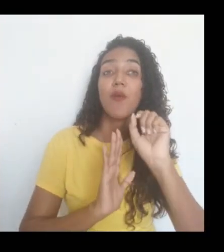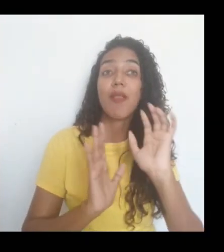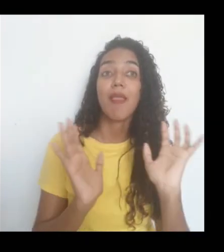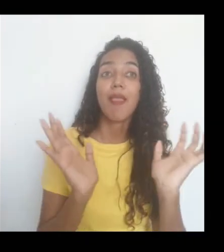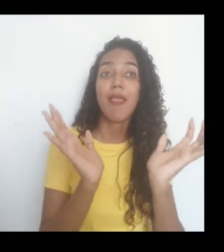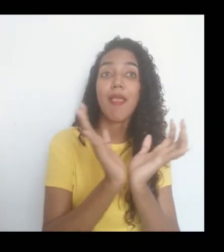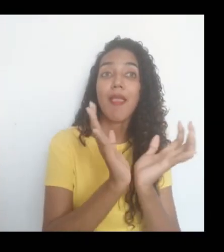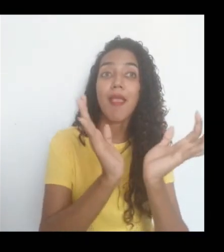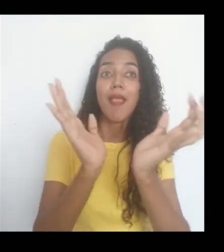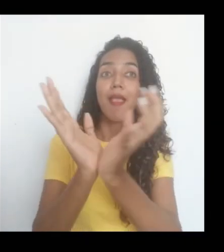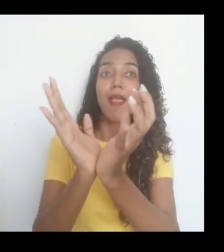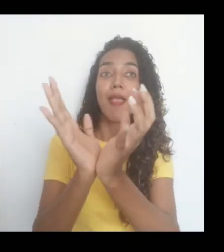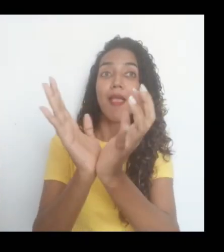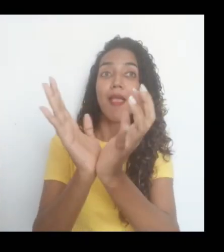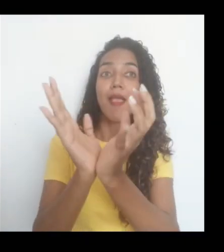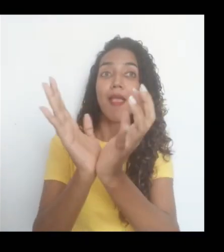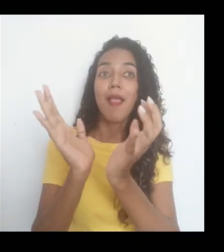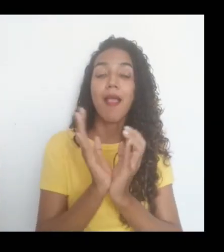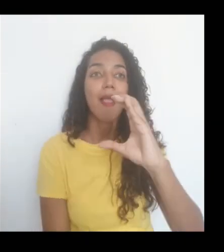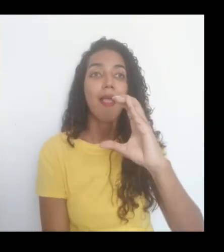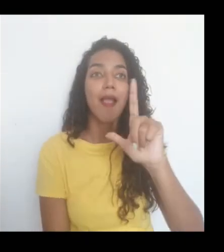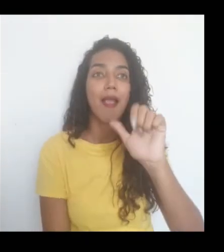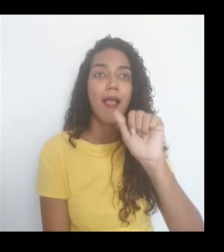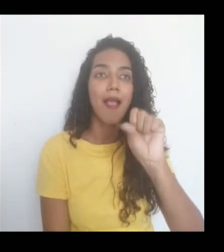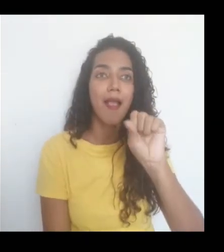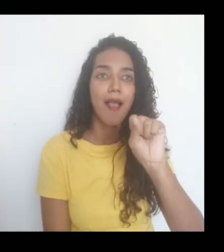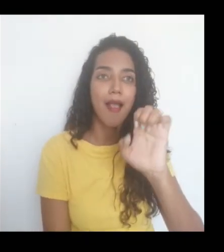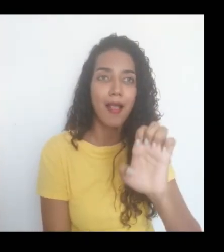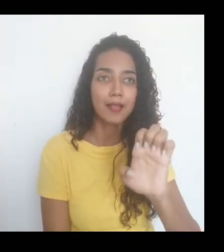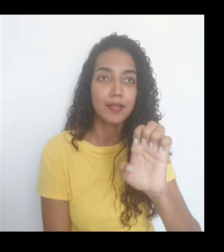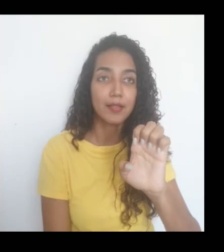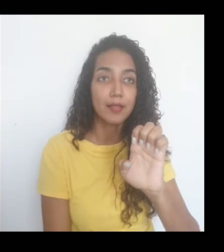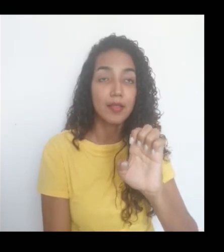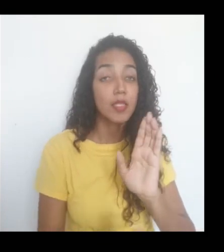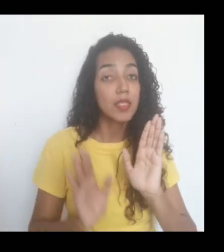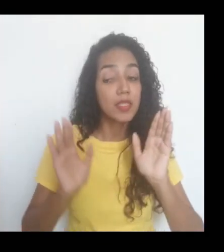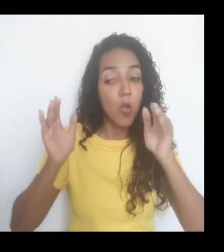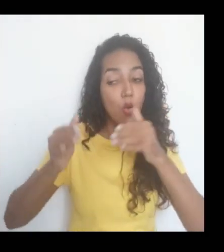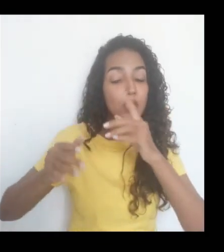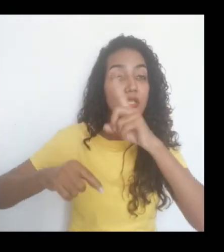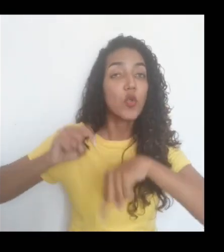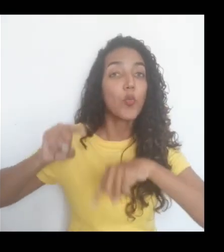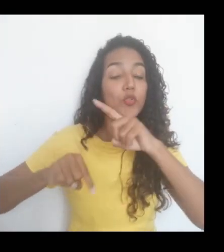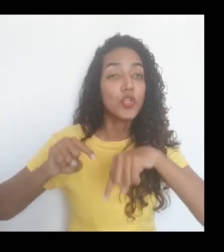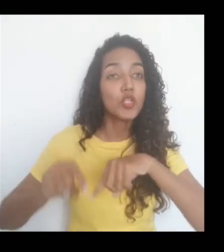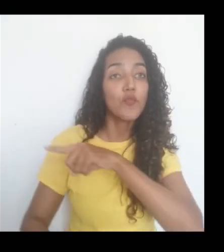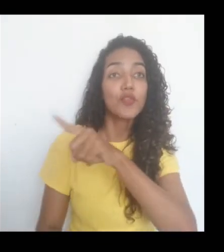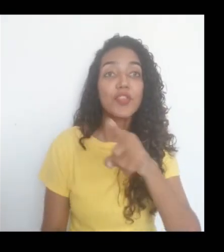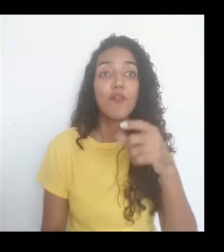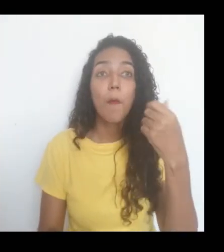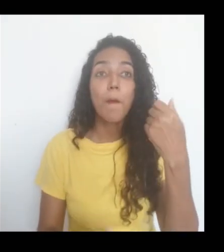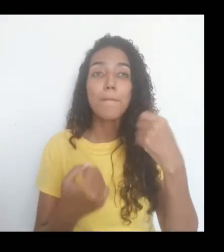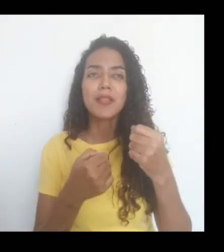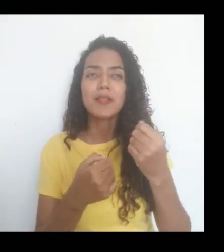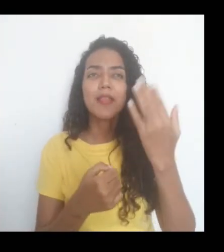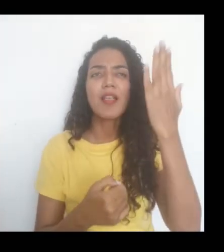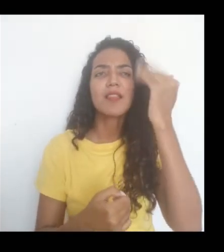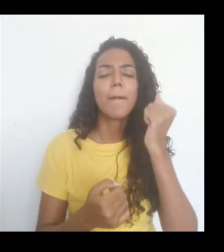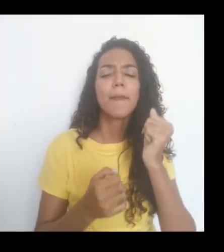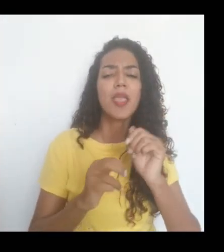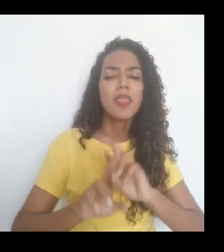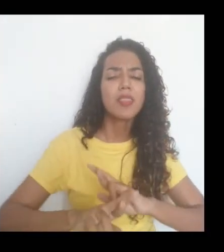na orientação a objetos, saber diferenciar classes de objetos. A gente se encontra